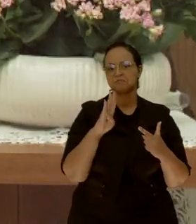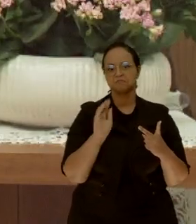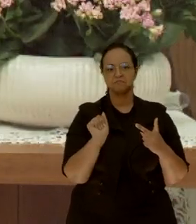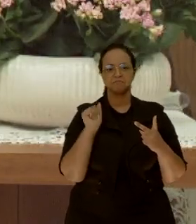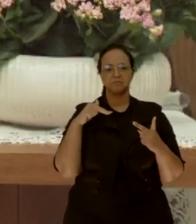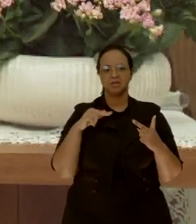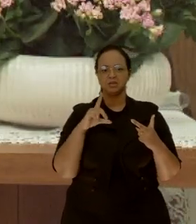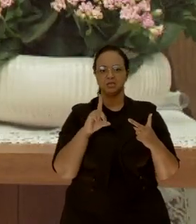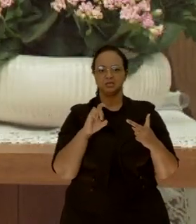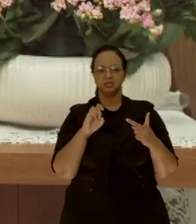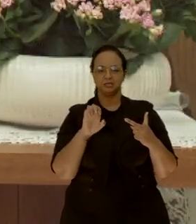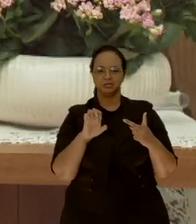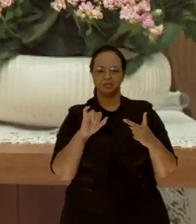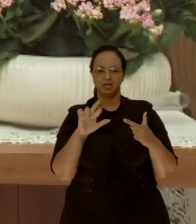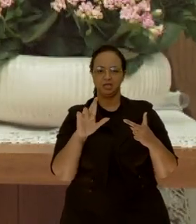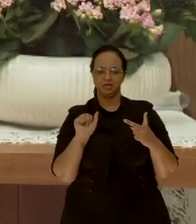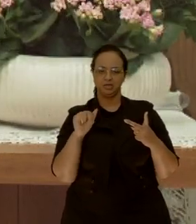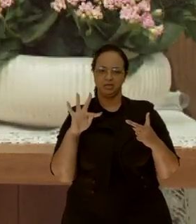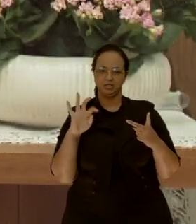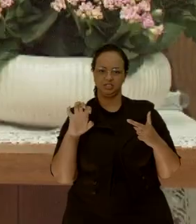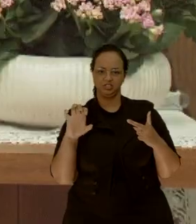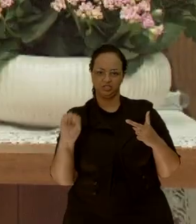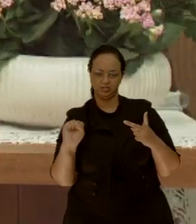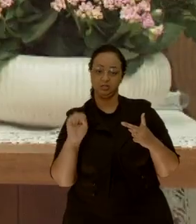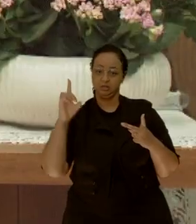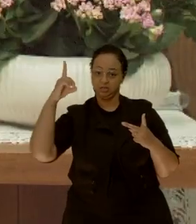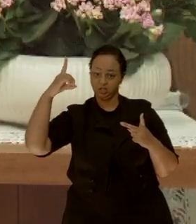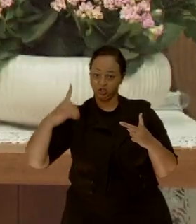aqui, direto